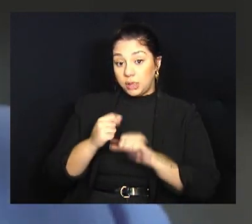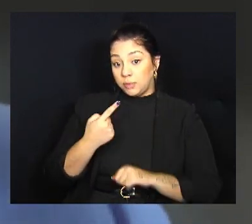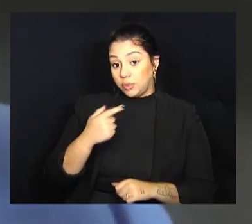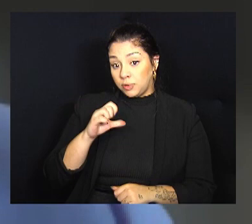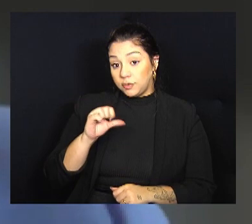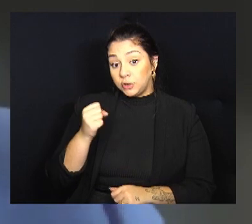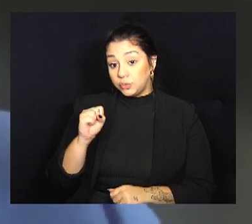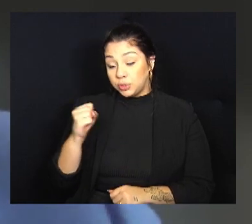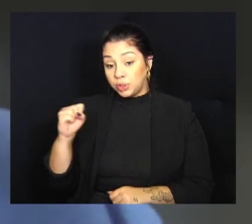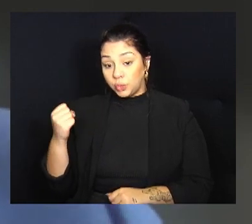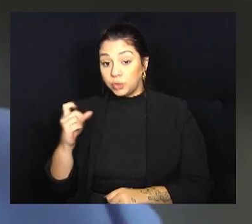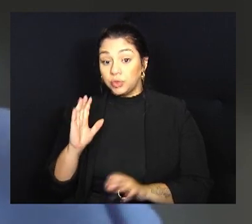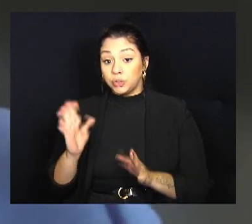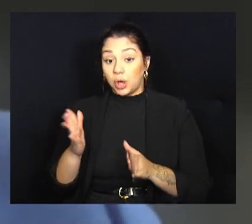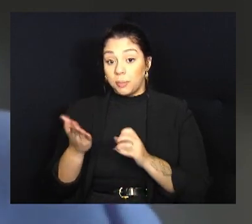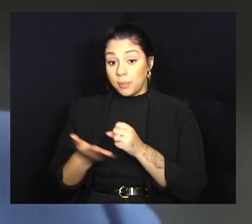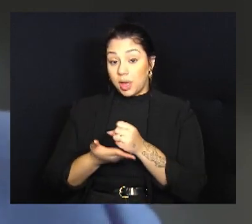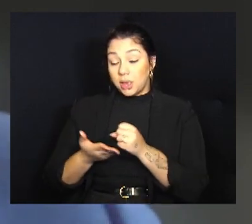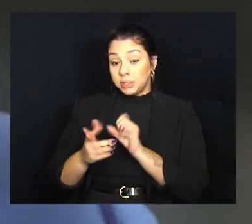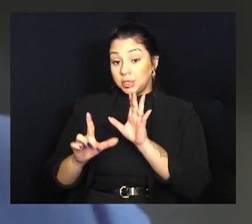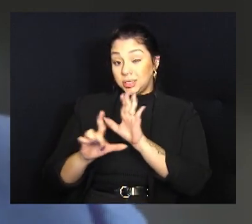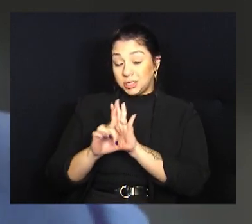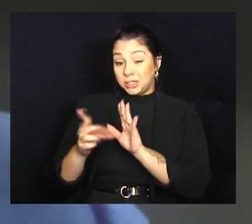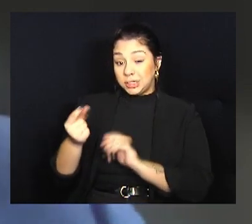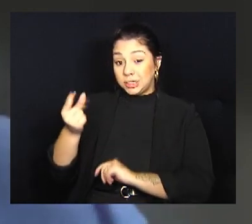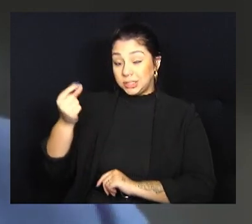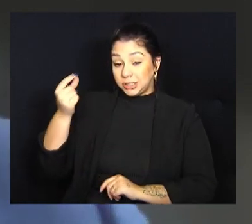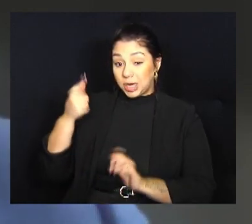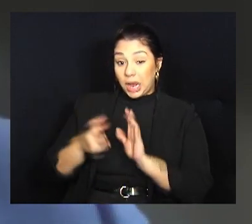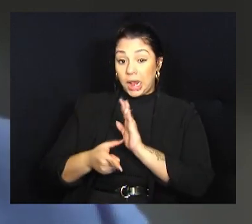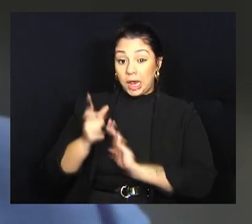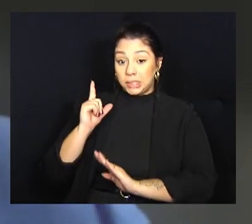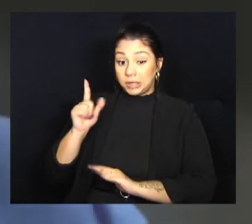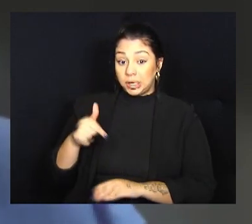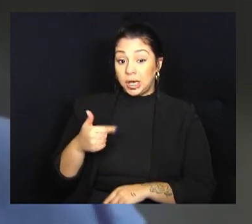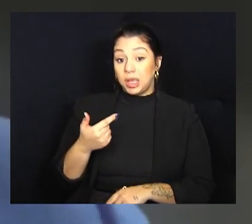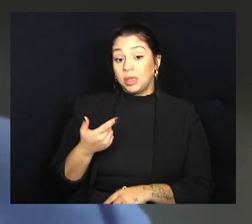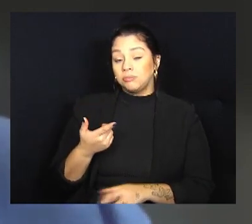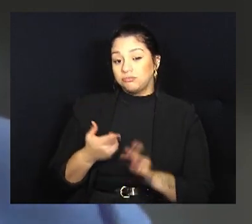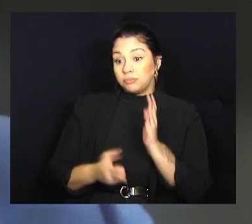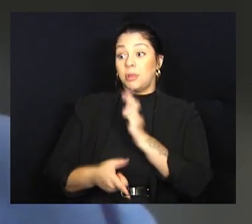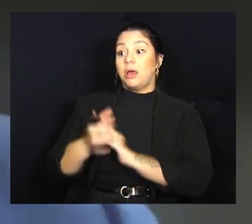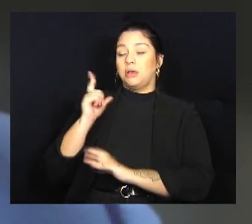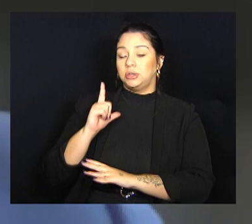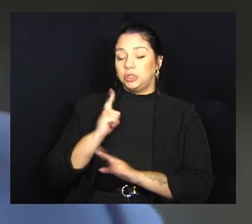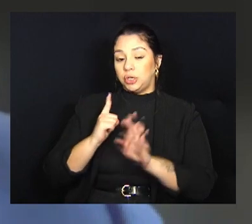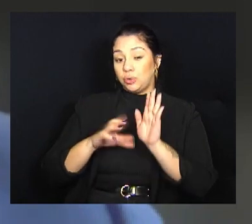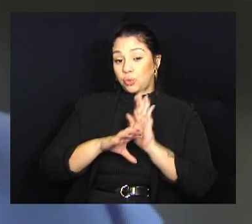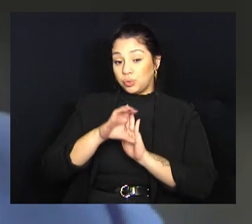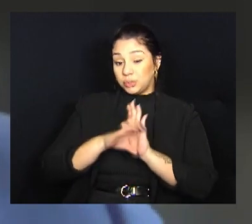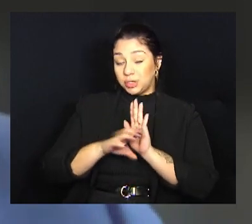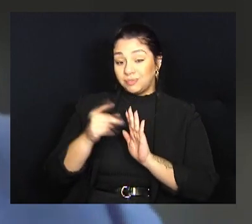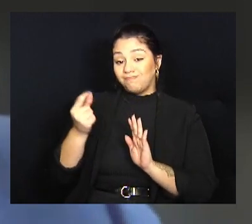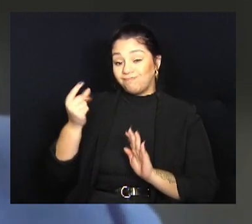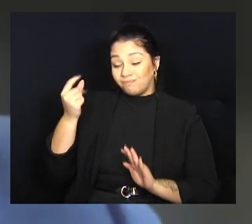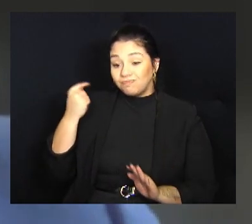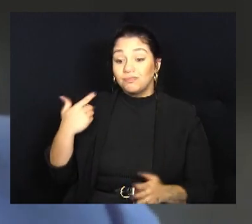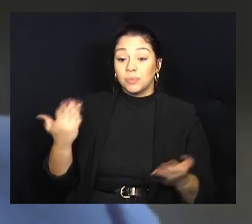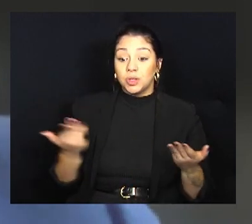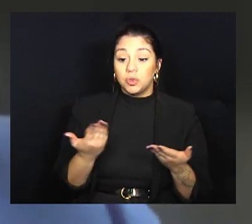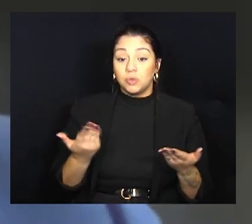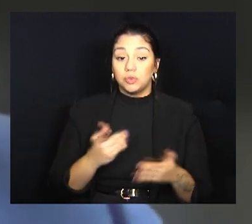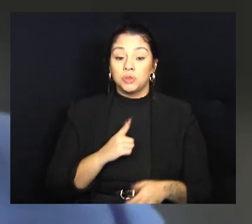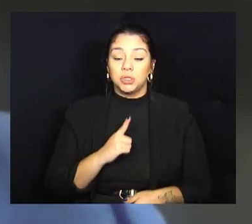já puxava por base uma legislação antiga, anterior a de 88, com conceitos antigos. E o que a gente tem